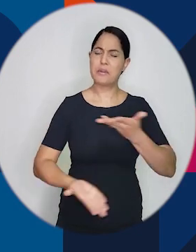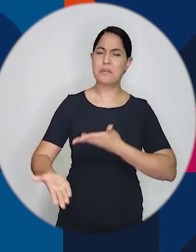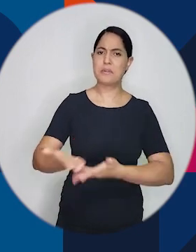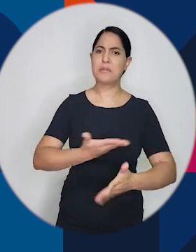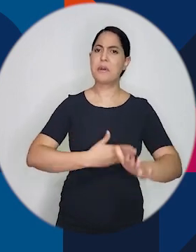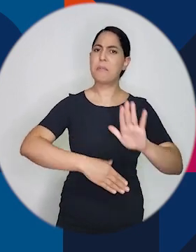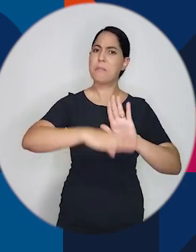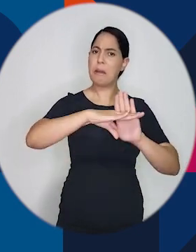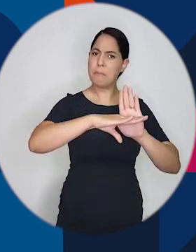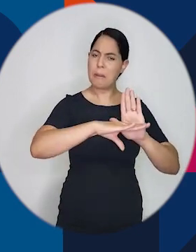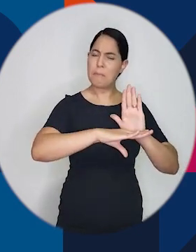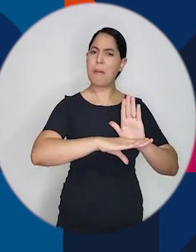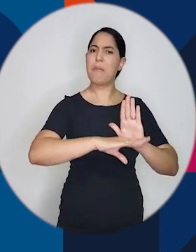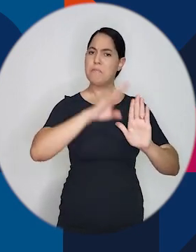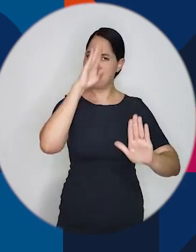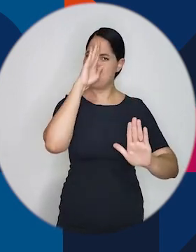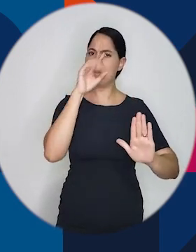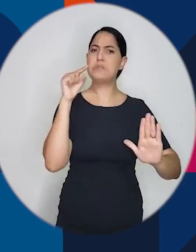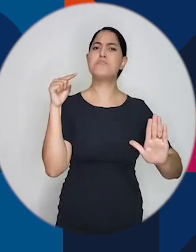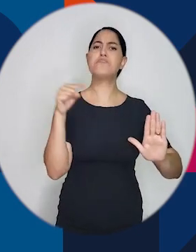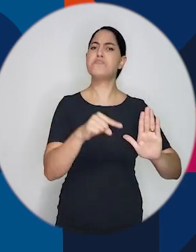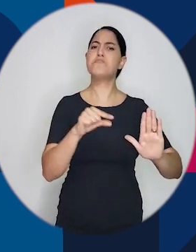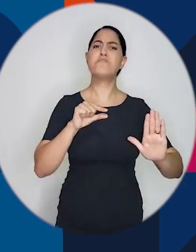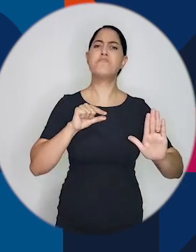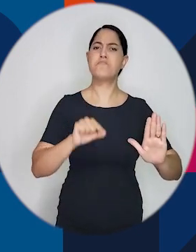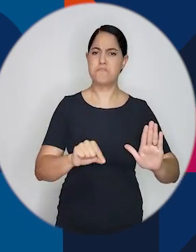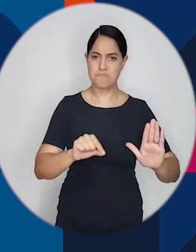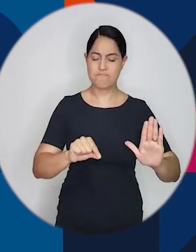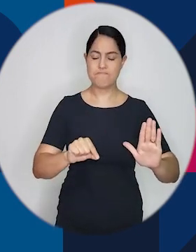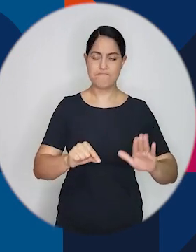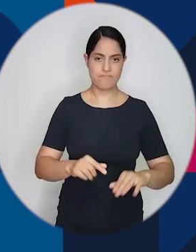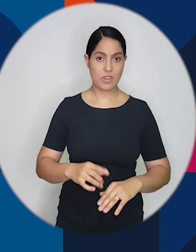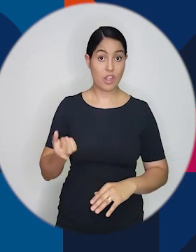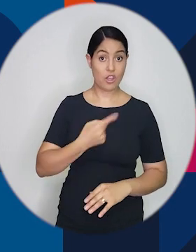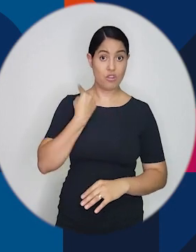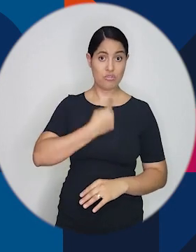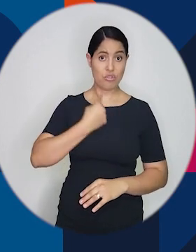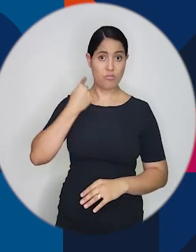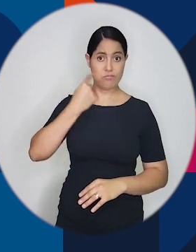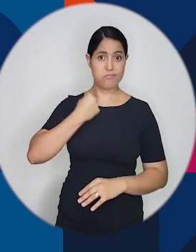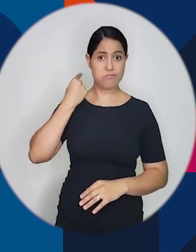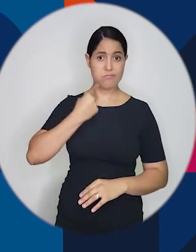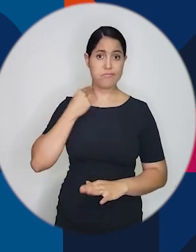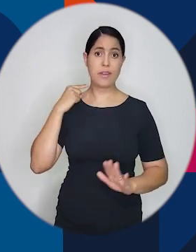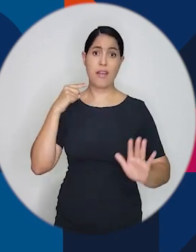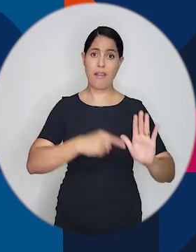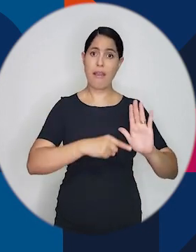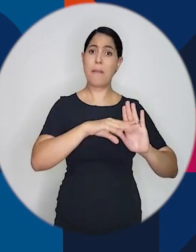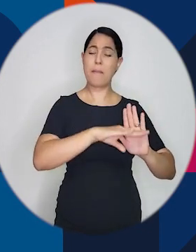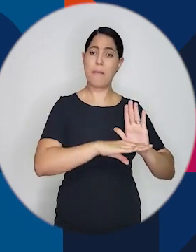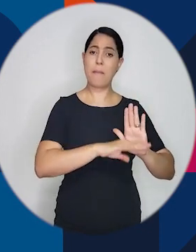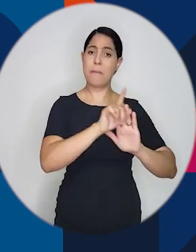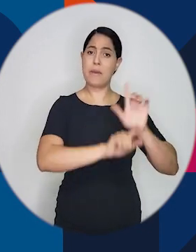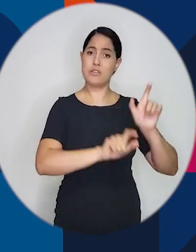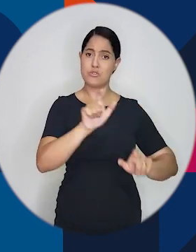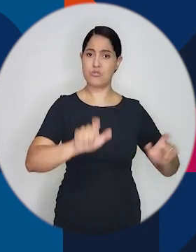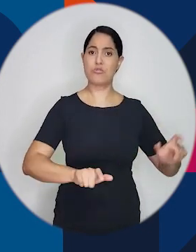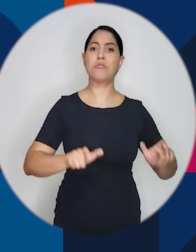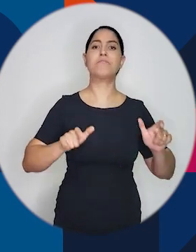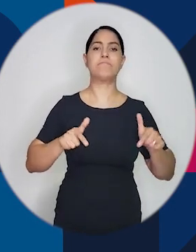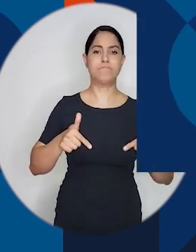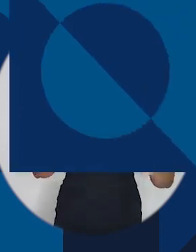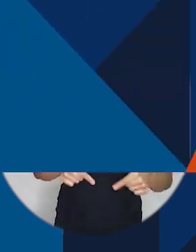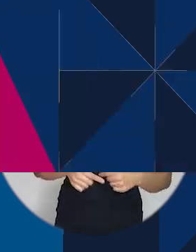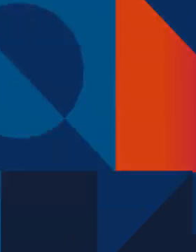nos afastar das nossas pautas mais caras, porque a advocacia é feita